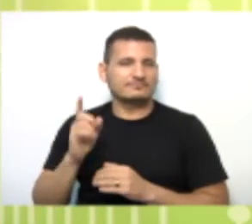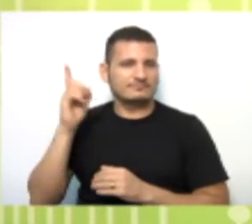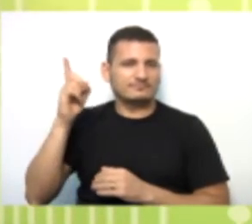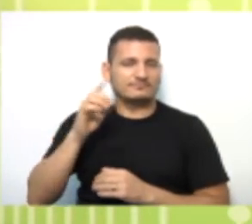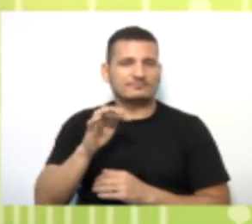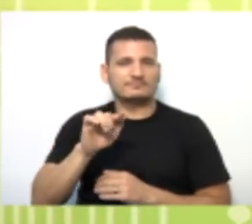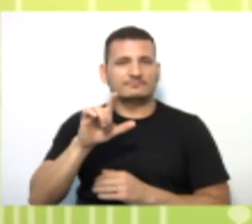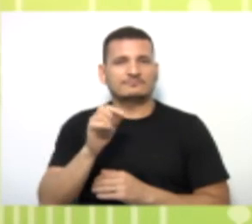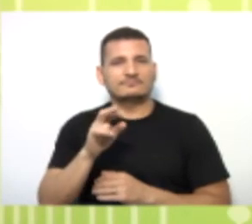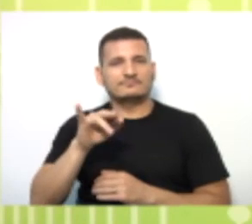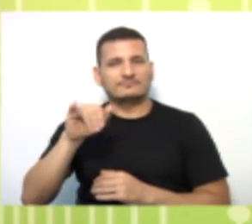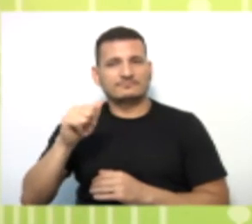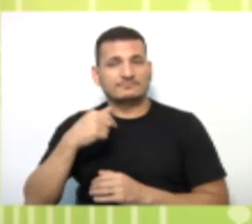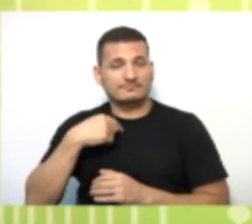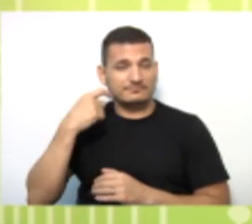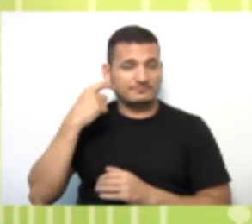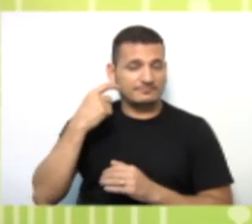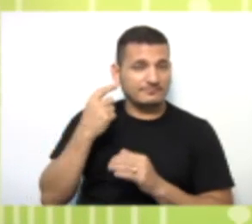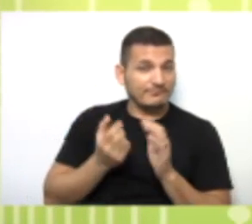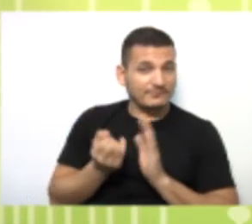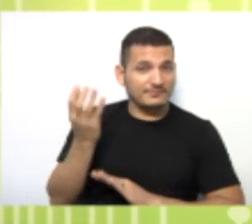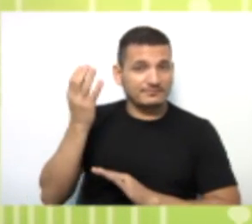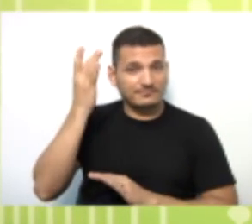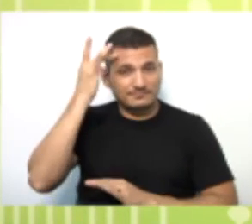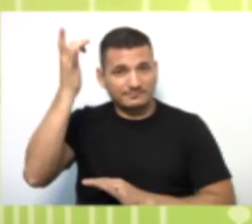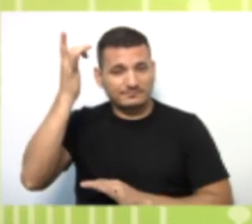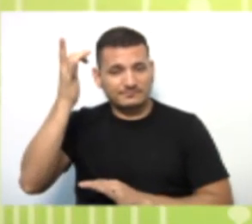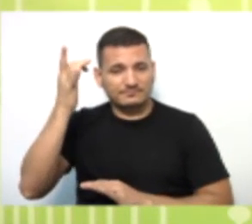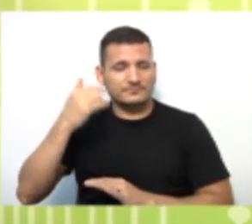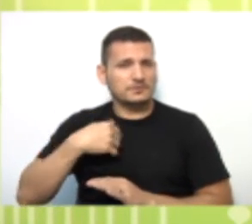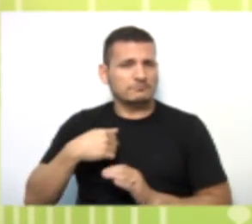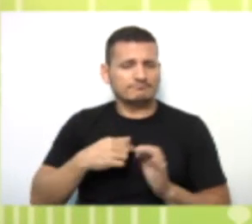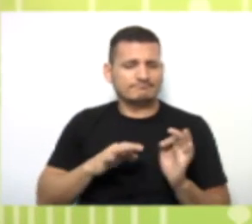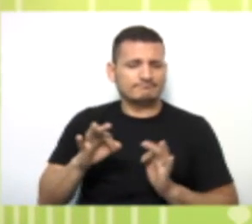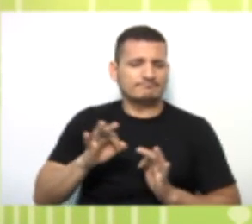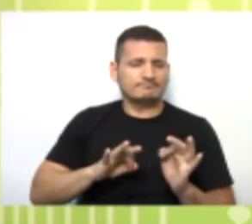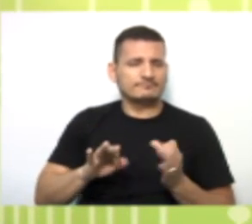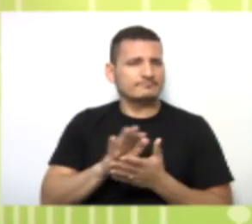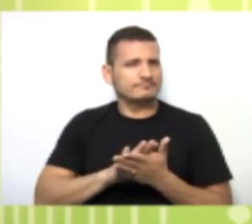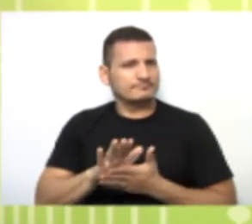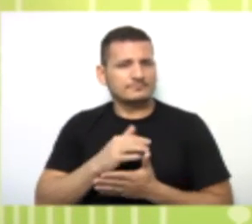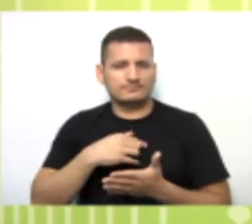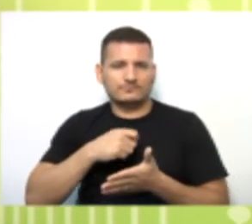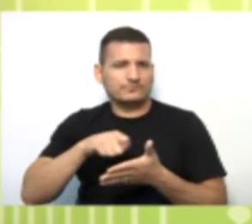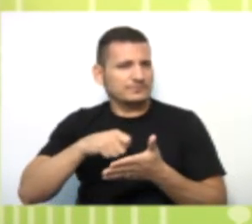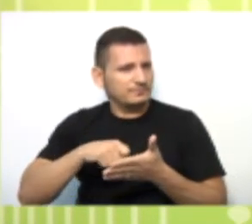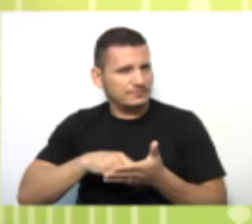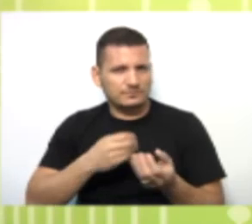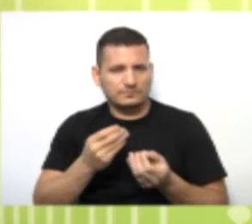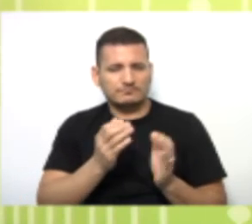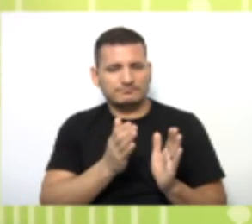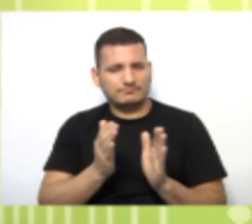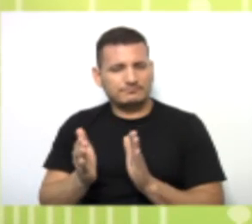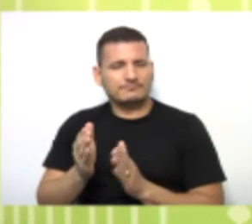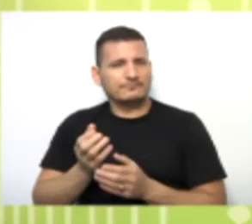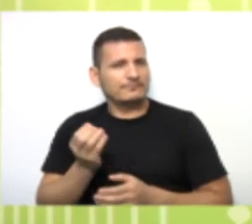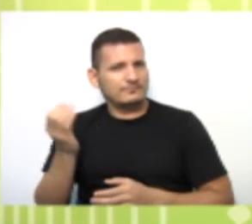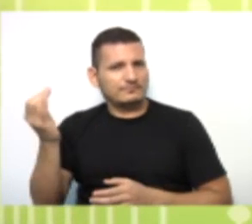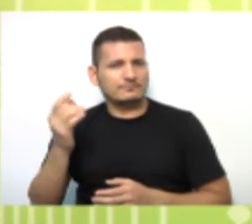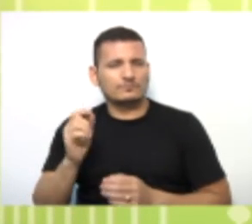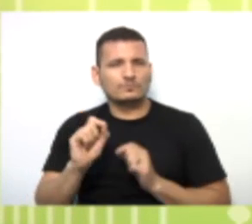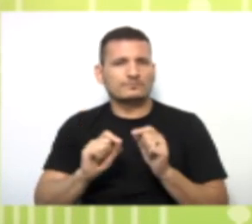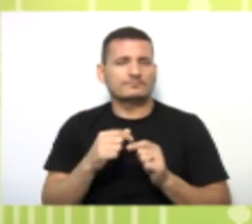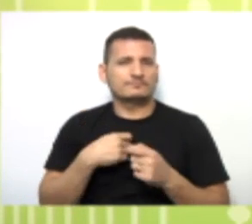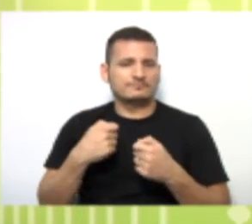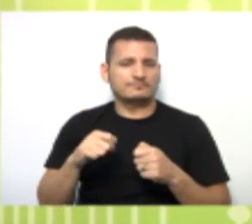Flórida. Vou viajar amanhã e não vou fazer planejamento nenhum. Eu não vou escrever como é que vai ser meu cronograma de viagem, eu não vou escrever no papel o que eu